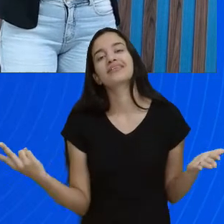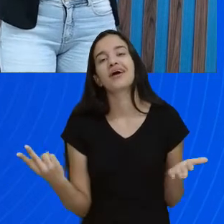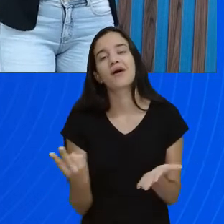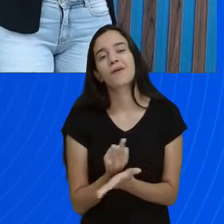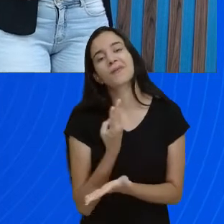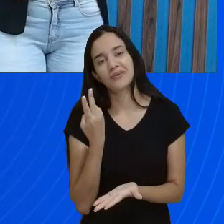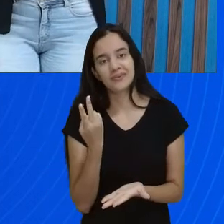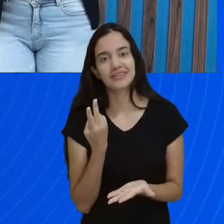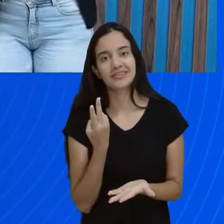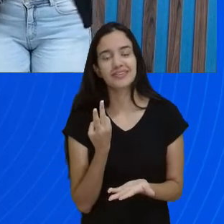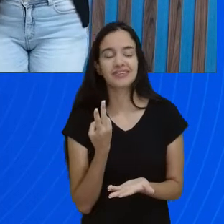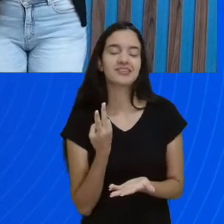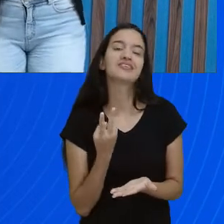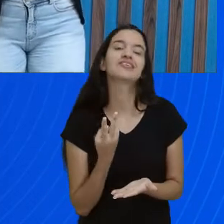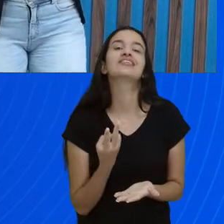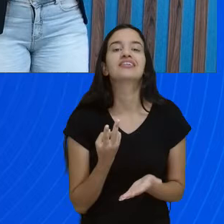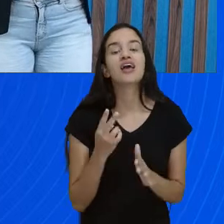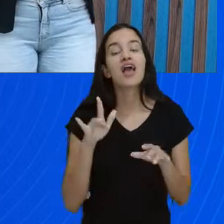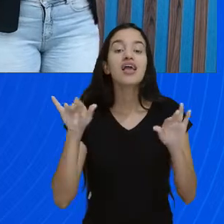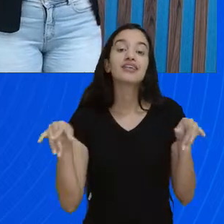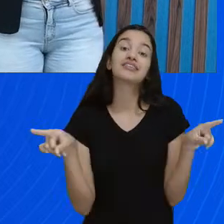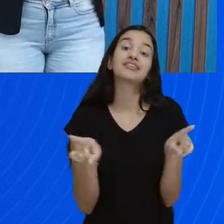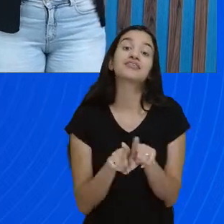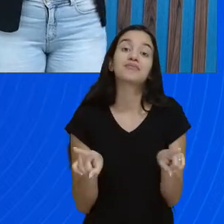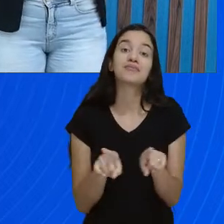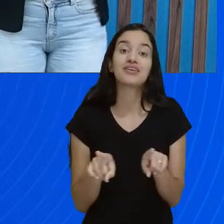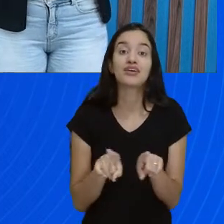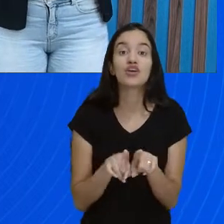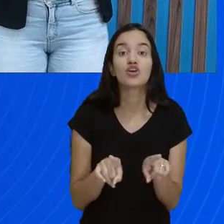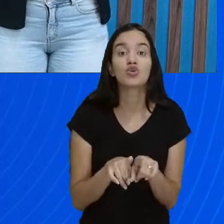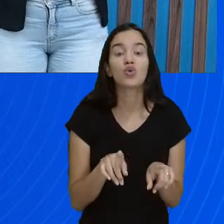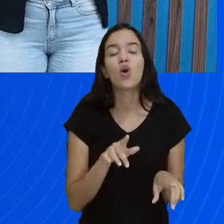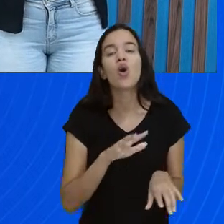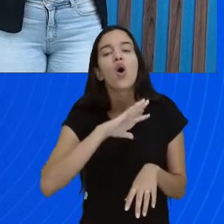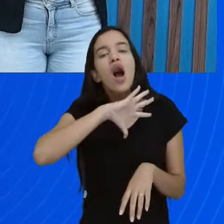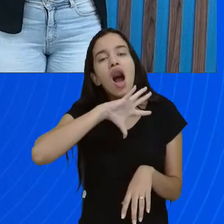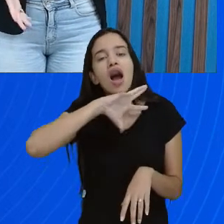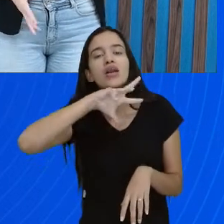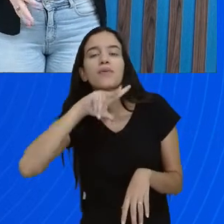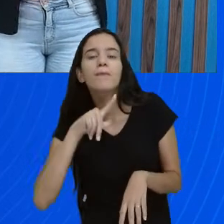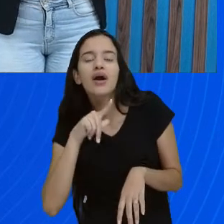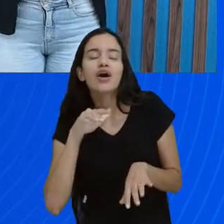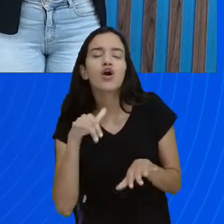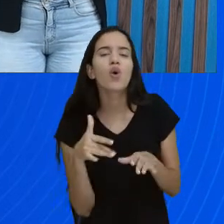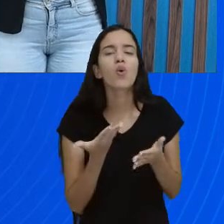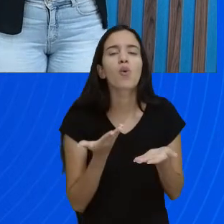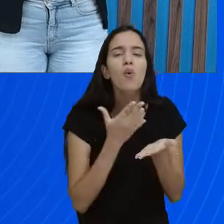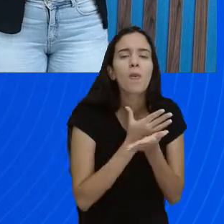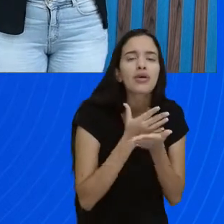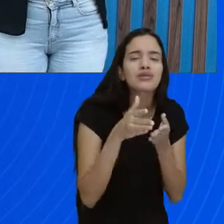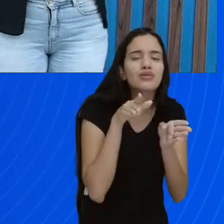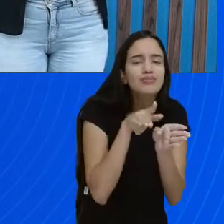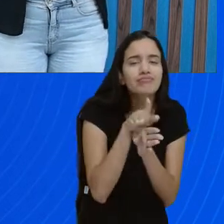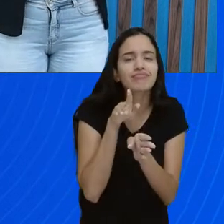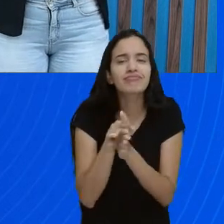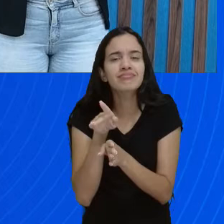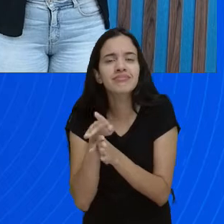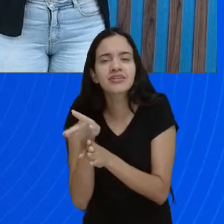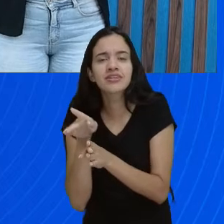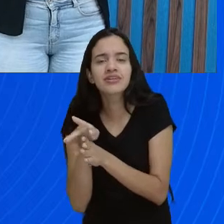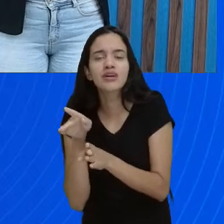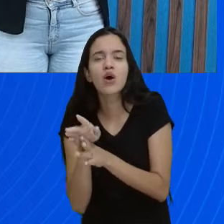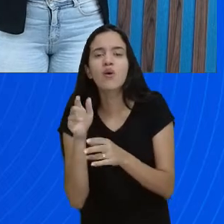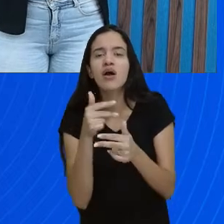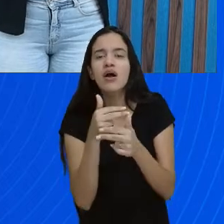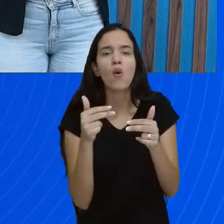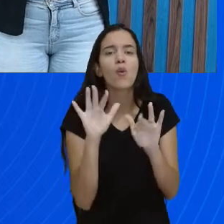isso com Dona Gambá e os outros animais começaram a aconselhá-la a fazer várias coisas para que